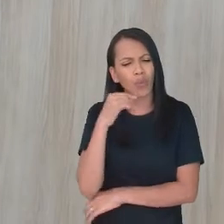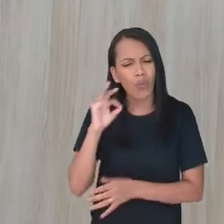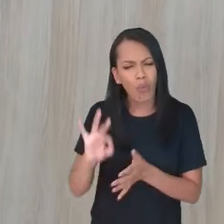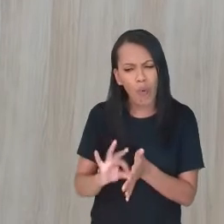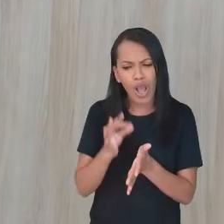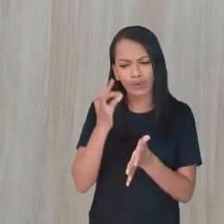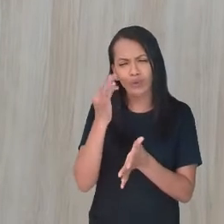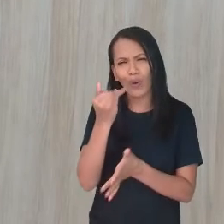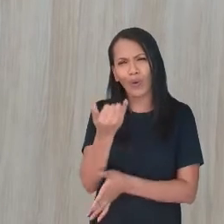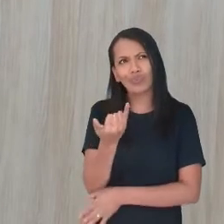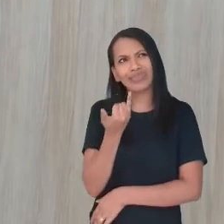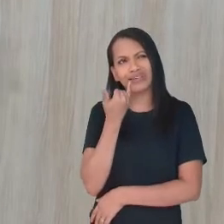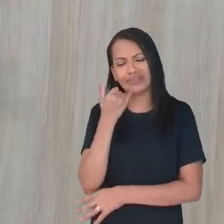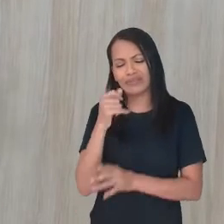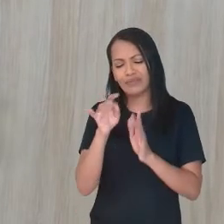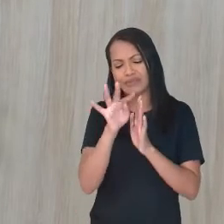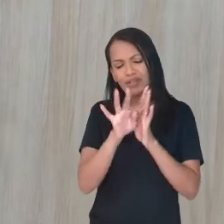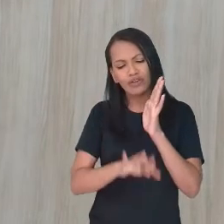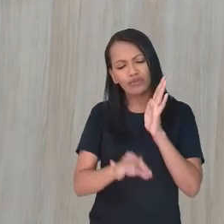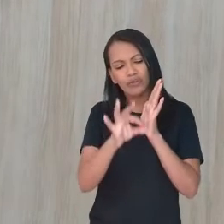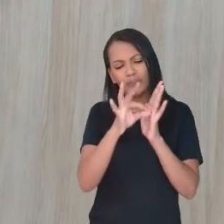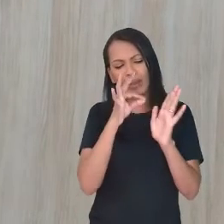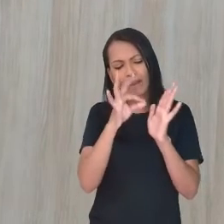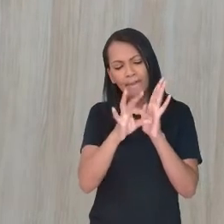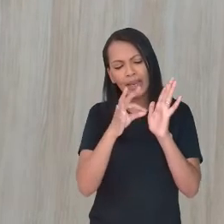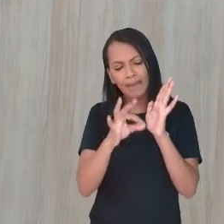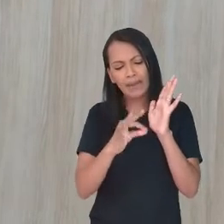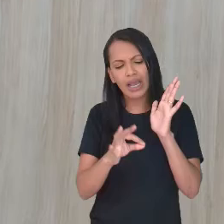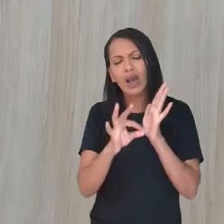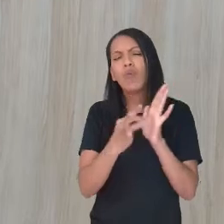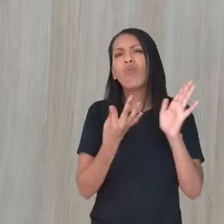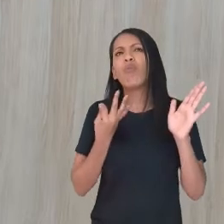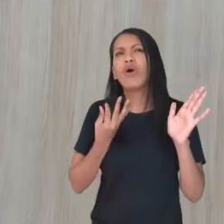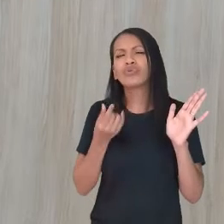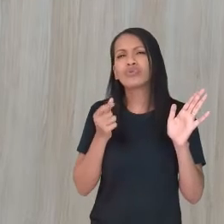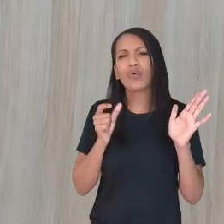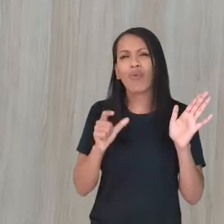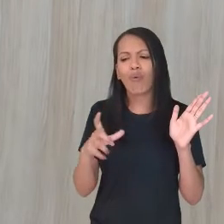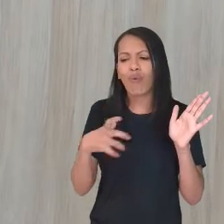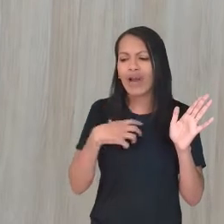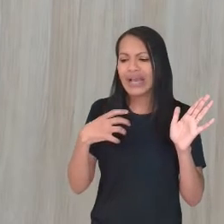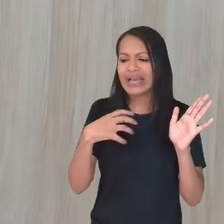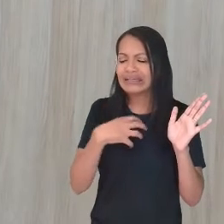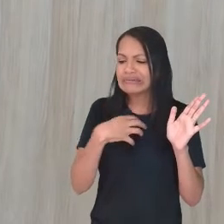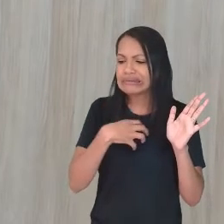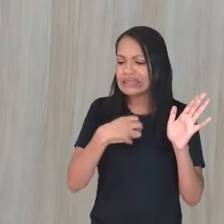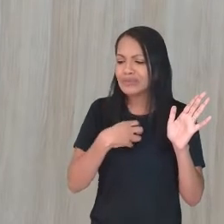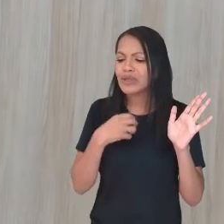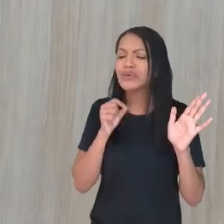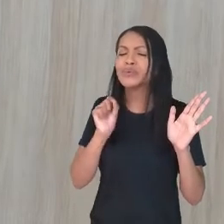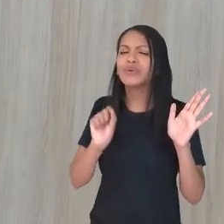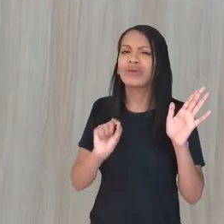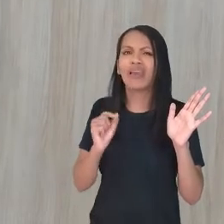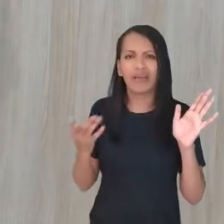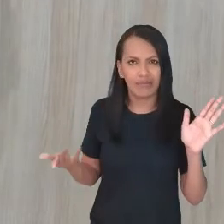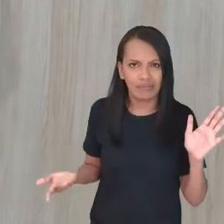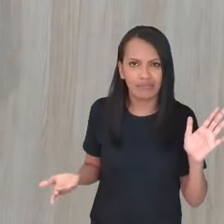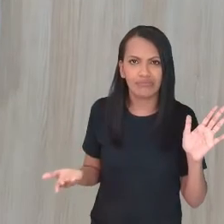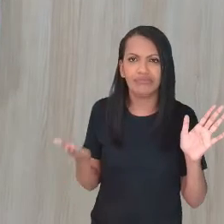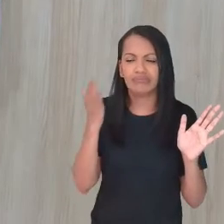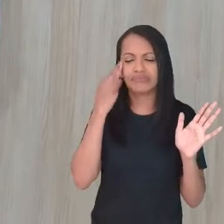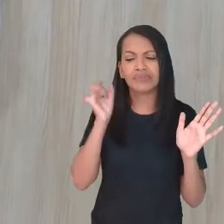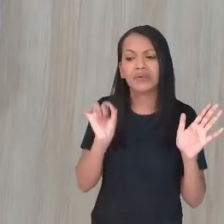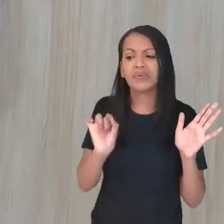essa história? Até os contos de fadas, tem tanta coisa entre linhas ali. E a gente acaba passando despercebido, porque